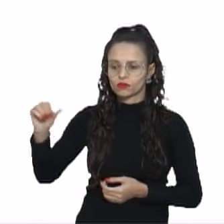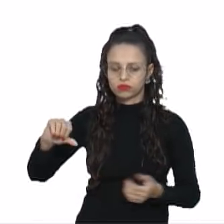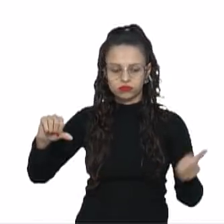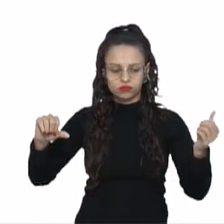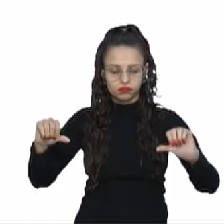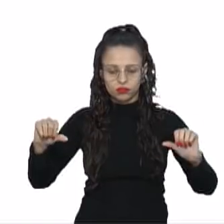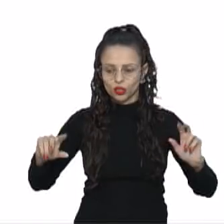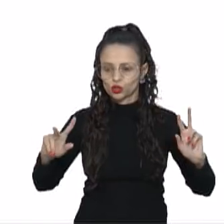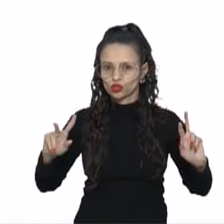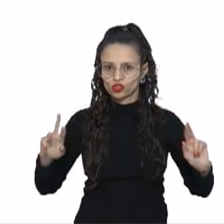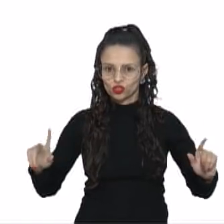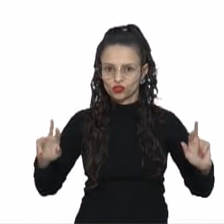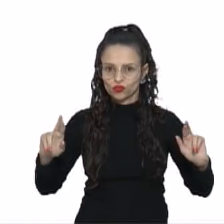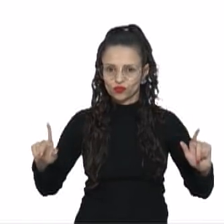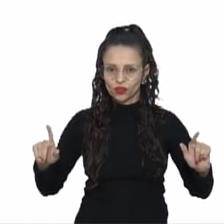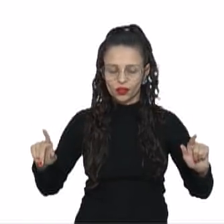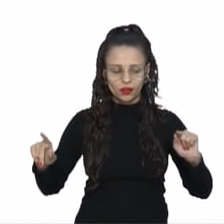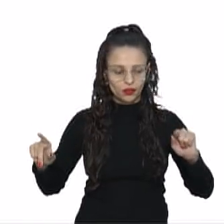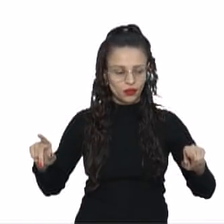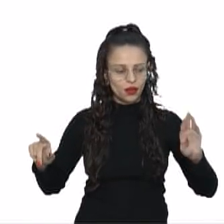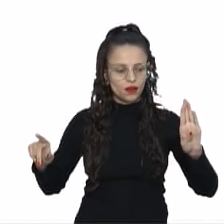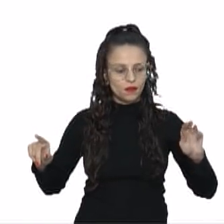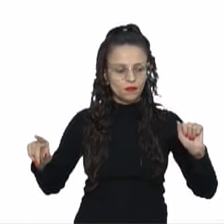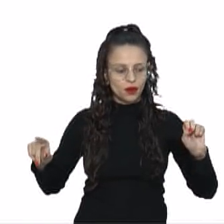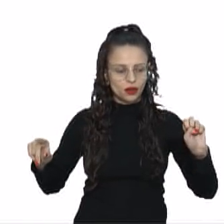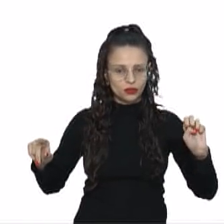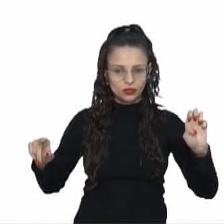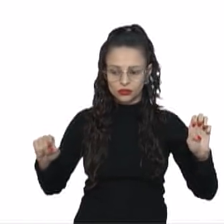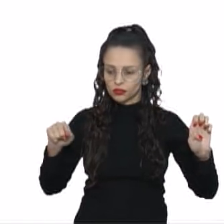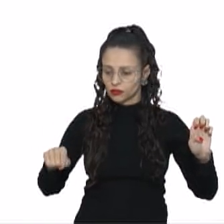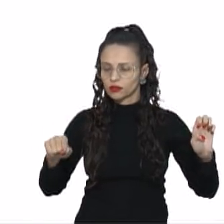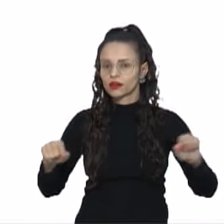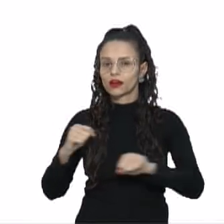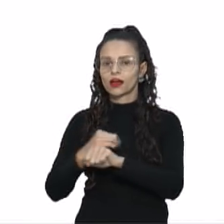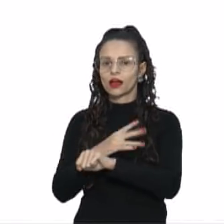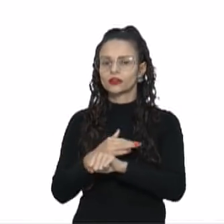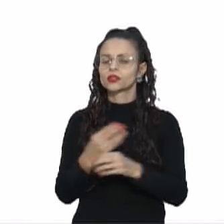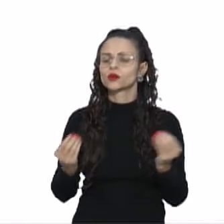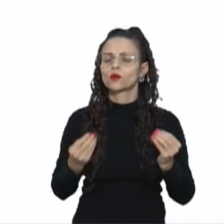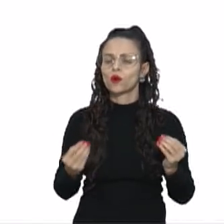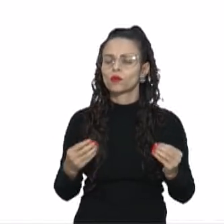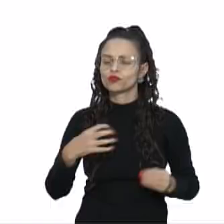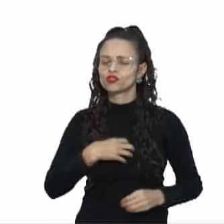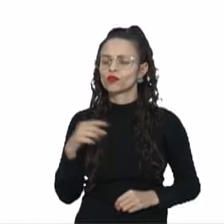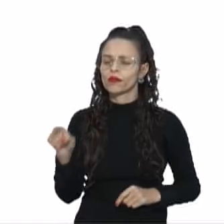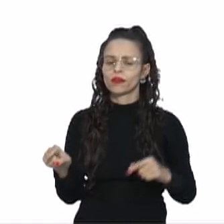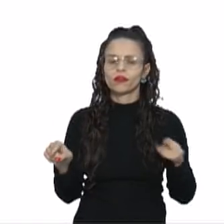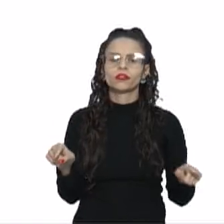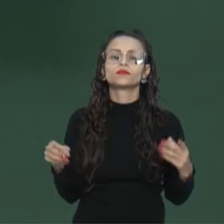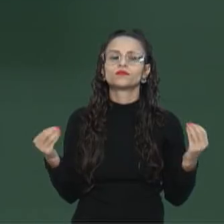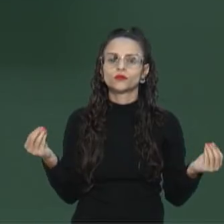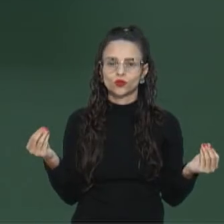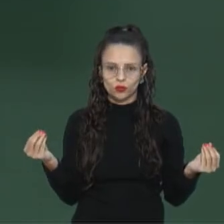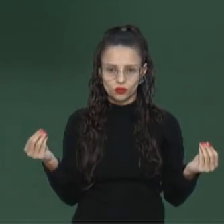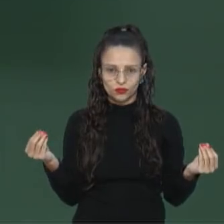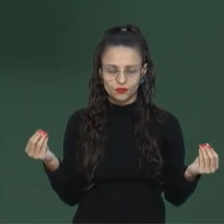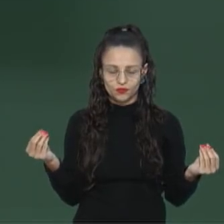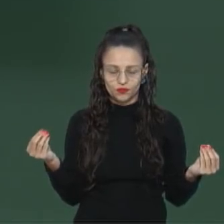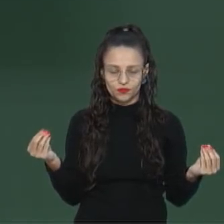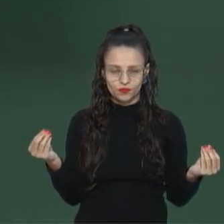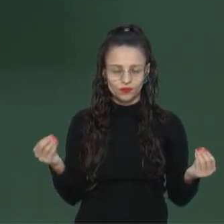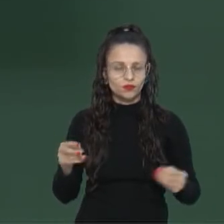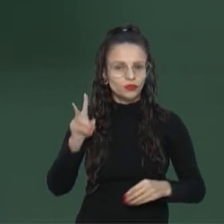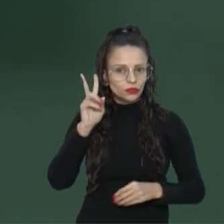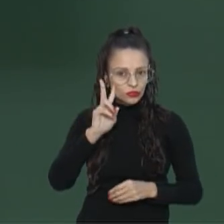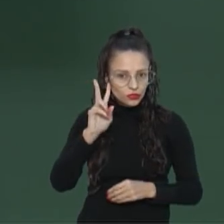soluções aquosas, uma básica e outra ácida, qual o seu comportamento em cada solução? Relembra o que é óxido